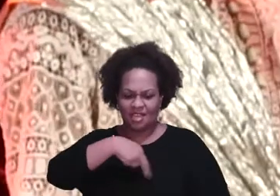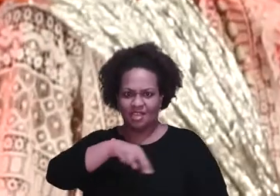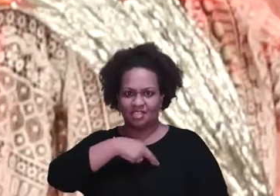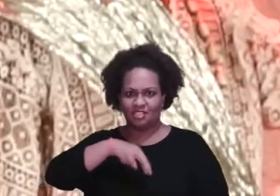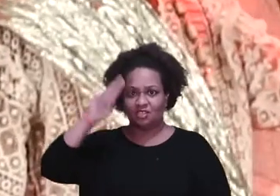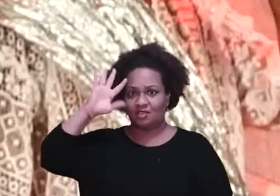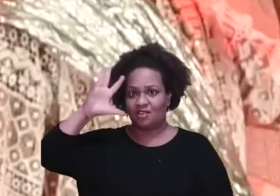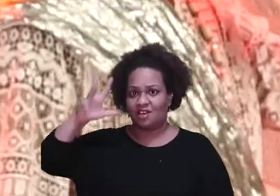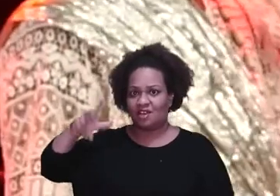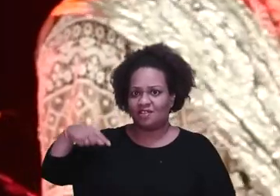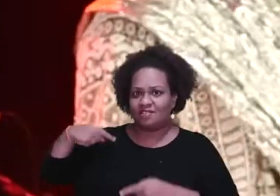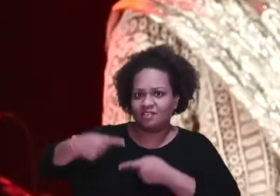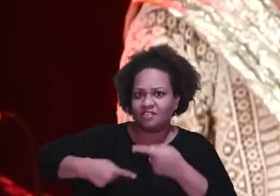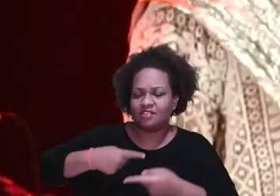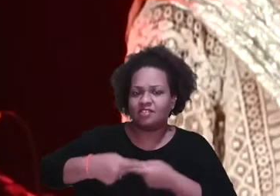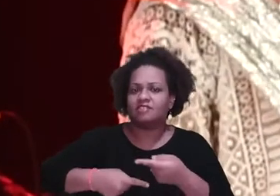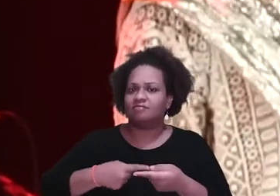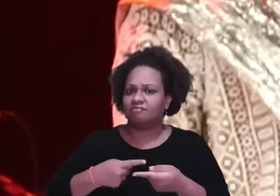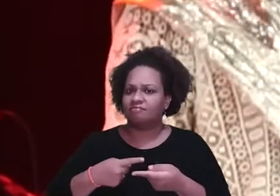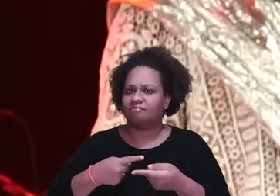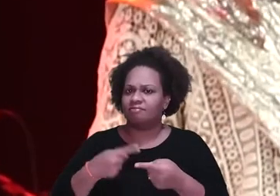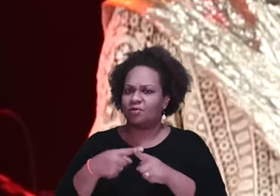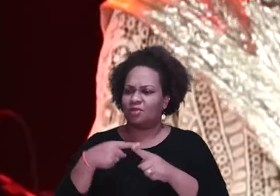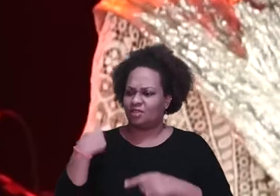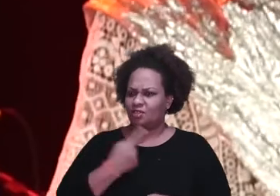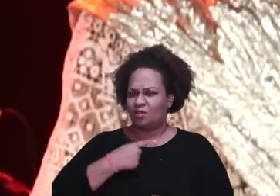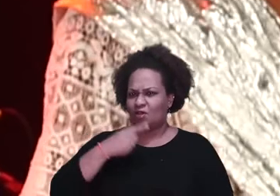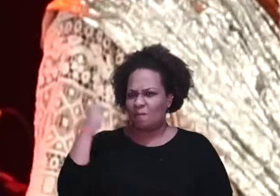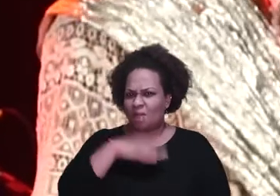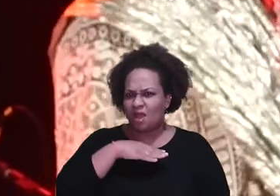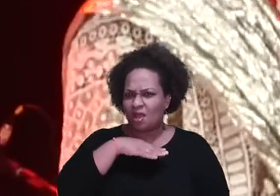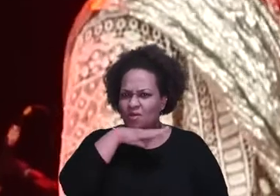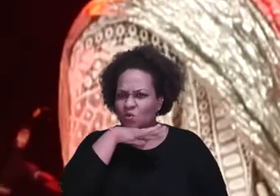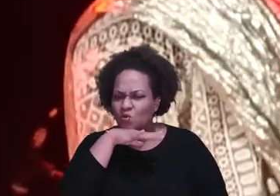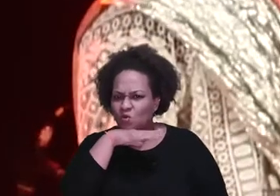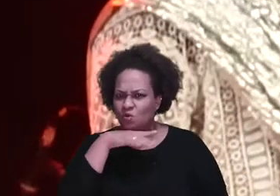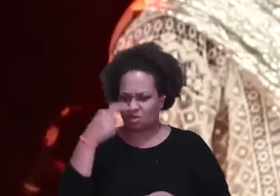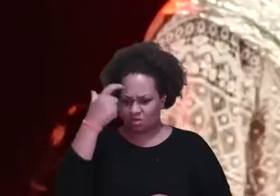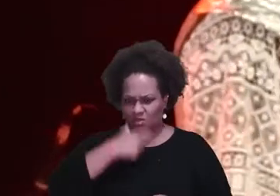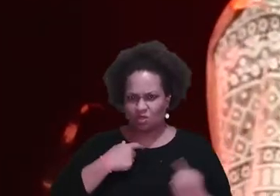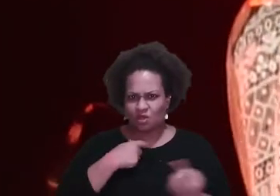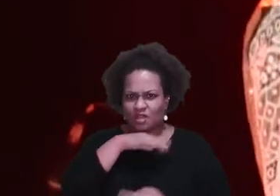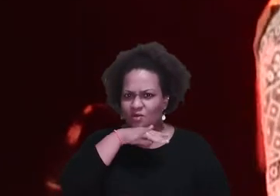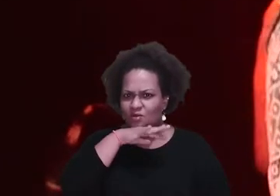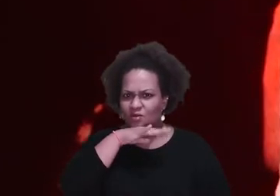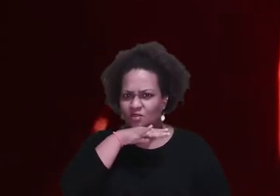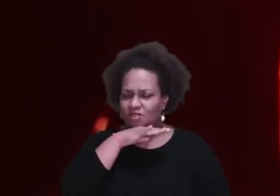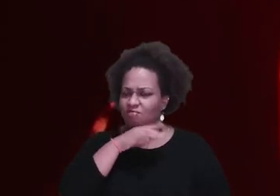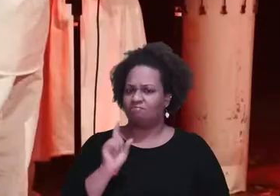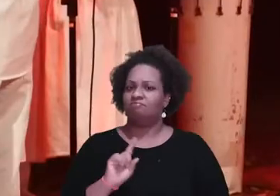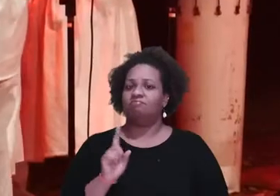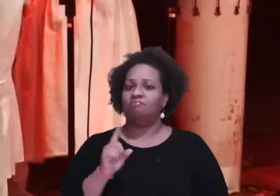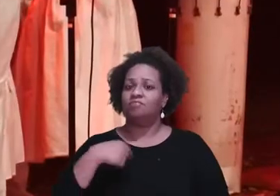perseguição às religiões de matriz africana atribuindo a gente tudo o que é pau atribuída a gente